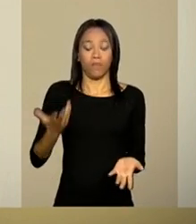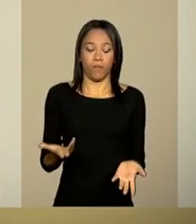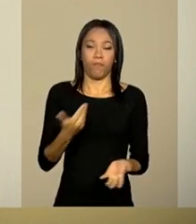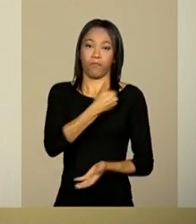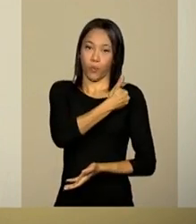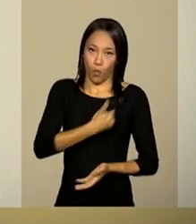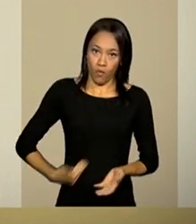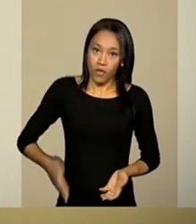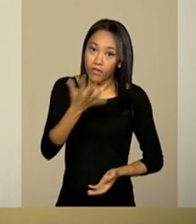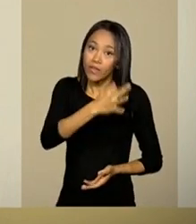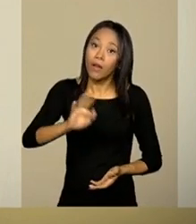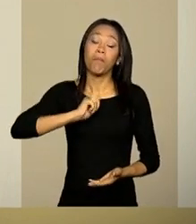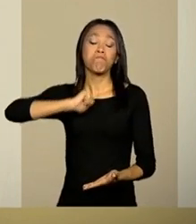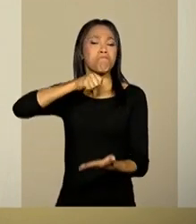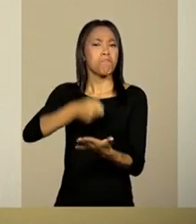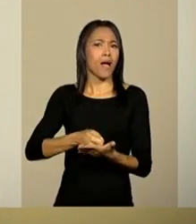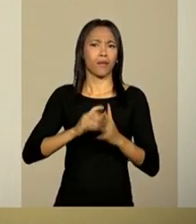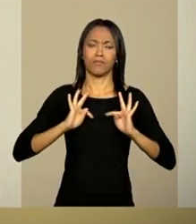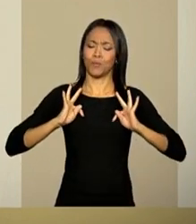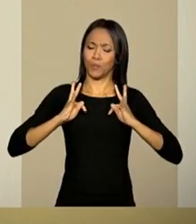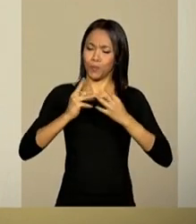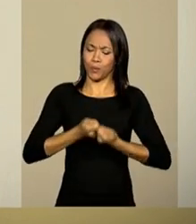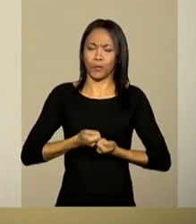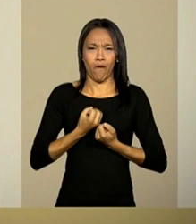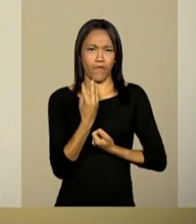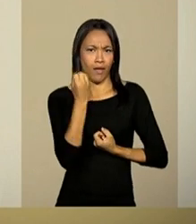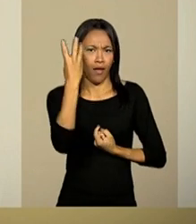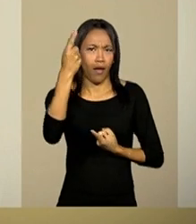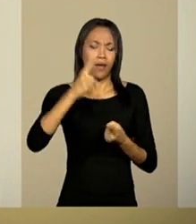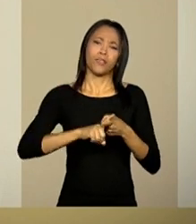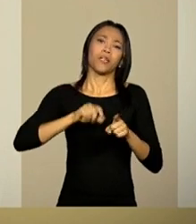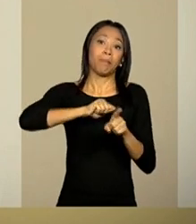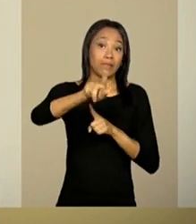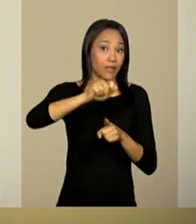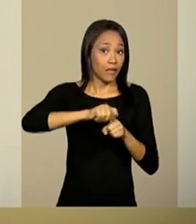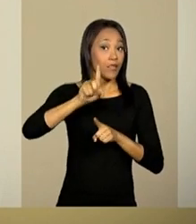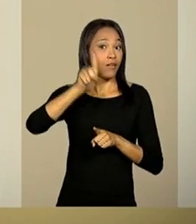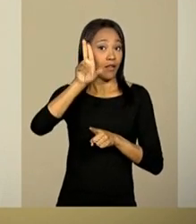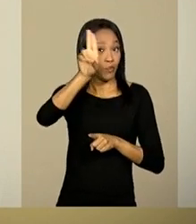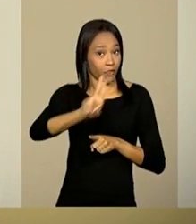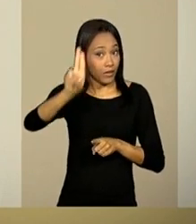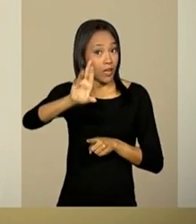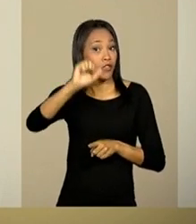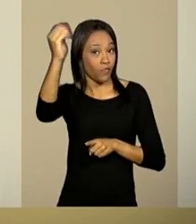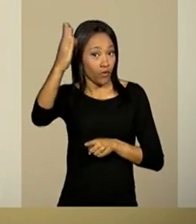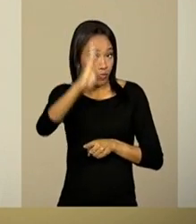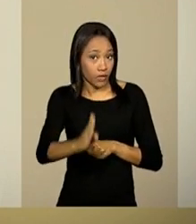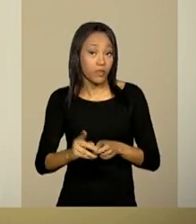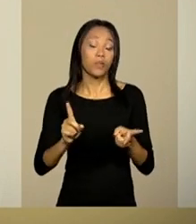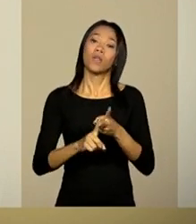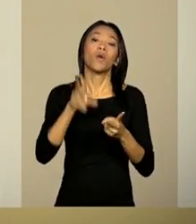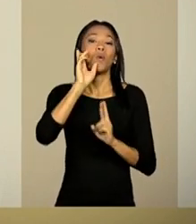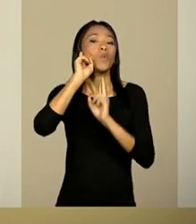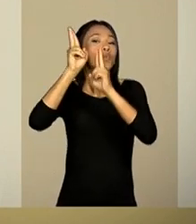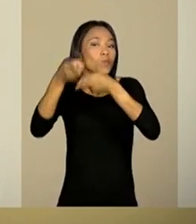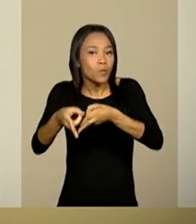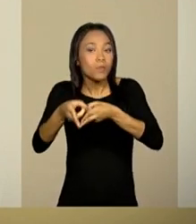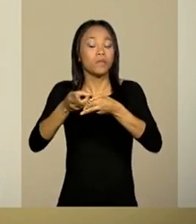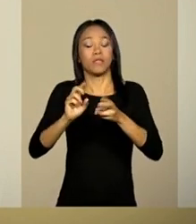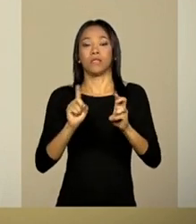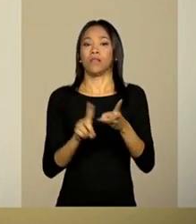federal paga todos os custos da viagem a mensalidade da Universidade lá fora o alojamento